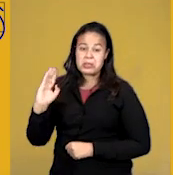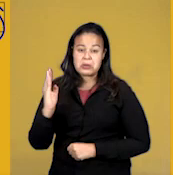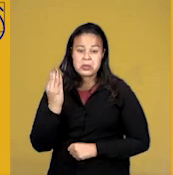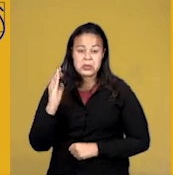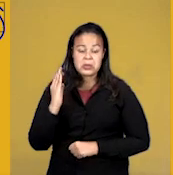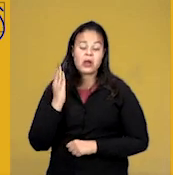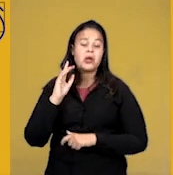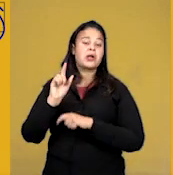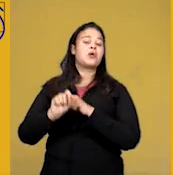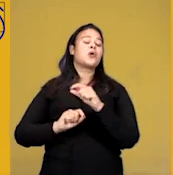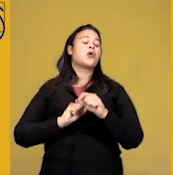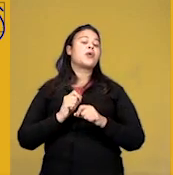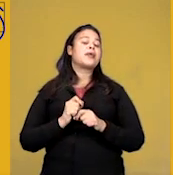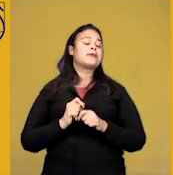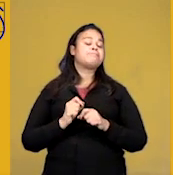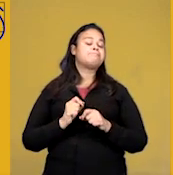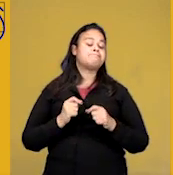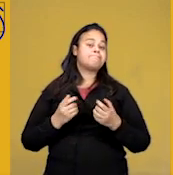principalmente